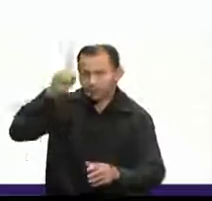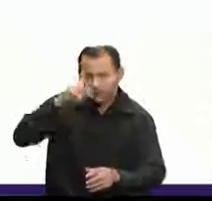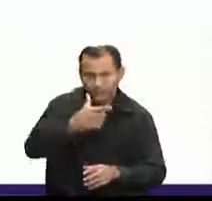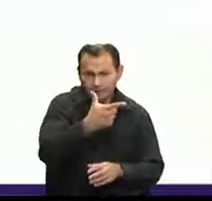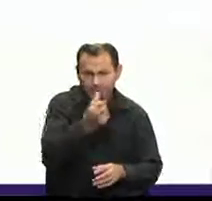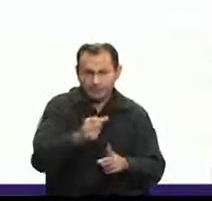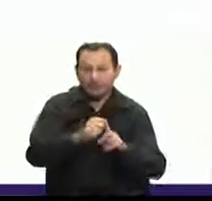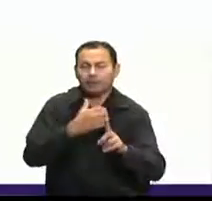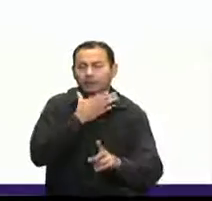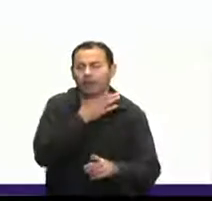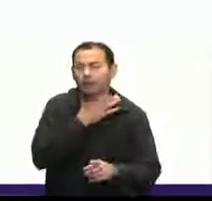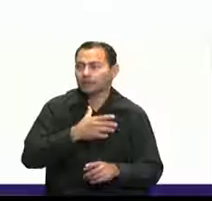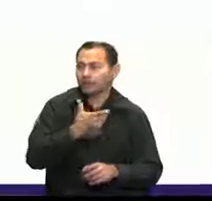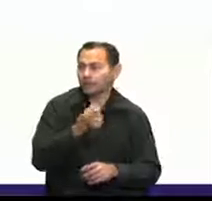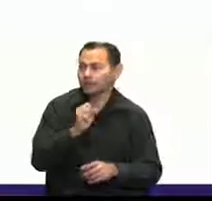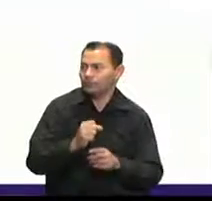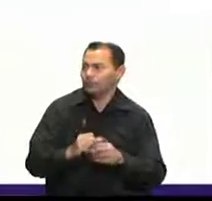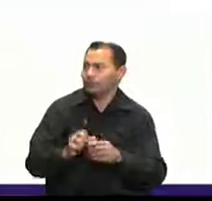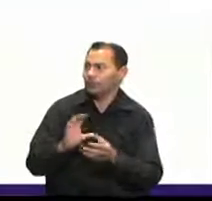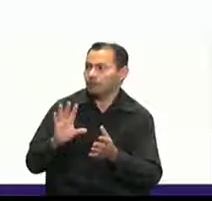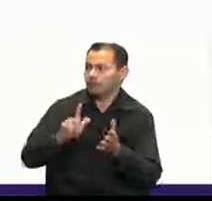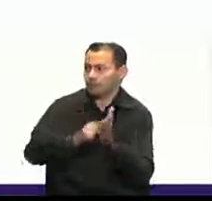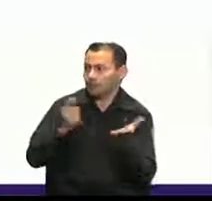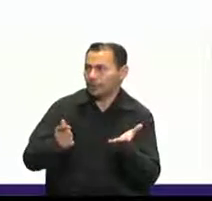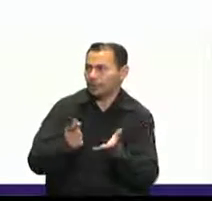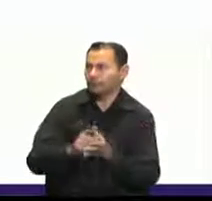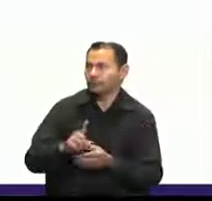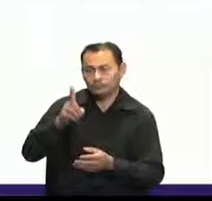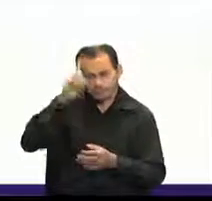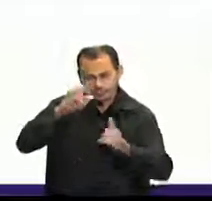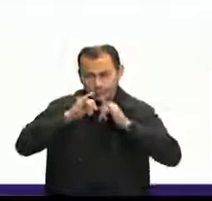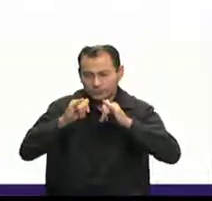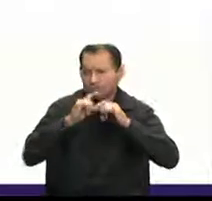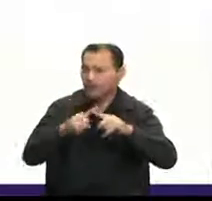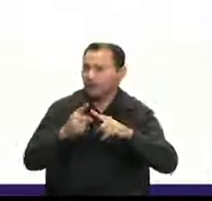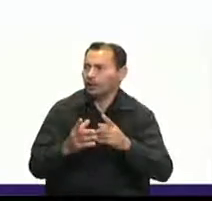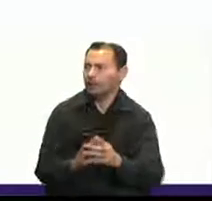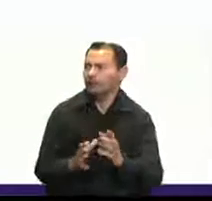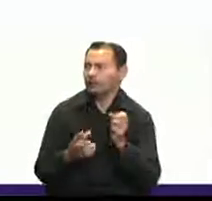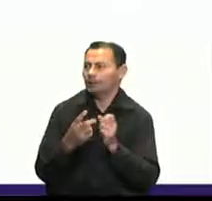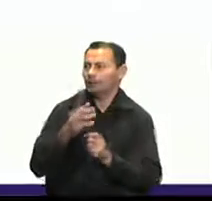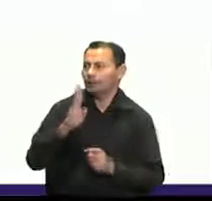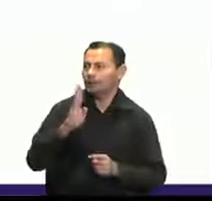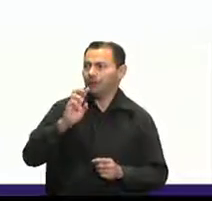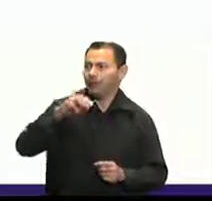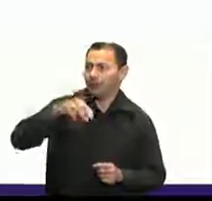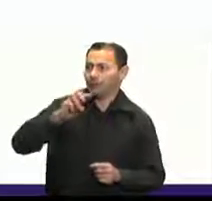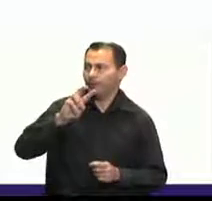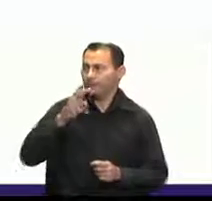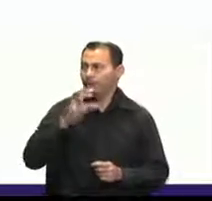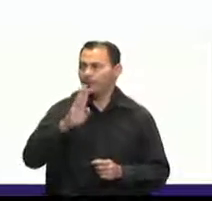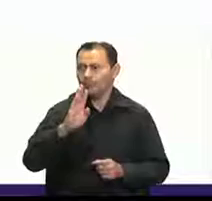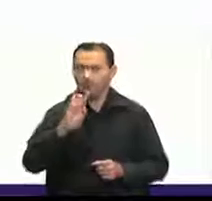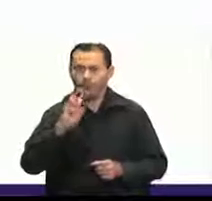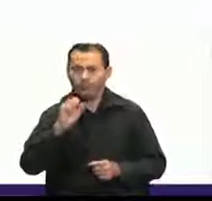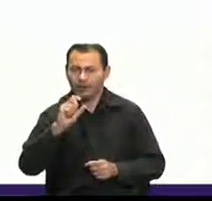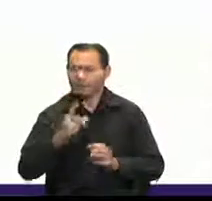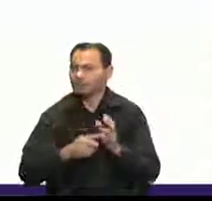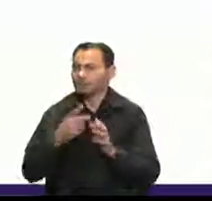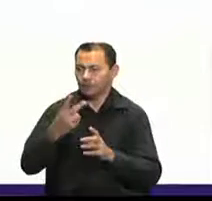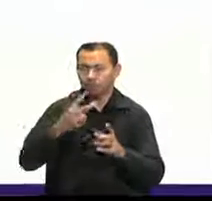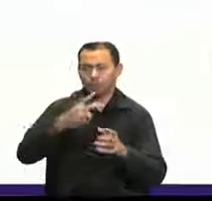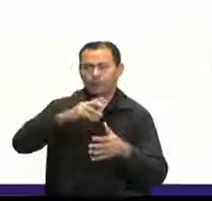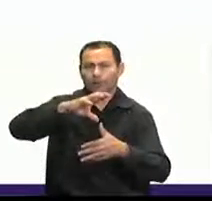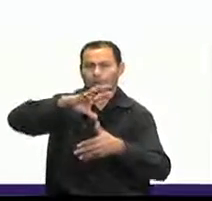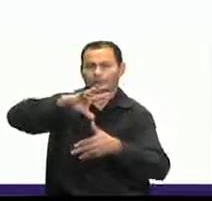2008 os jornais noticiaram a fusão a criação da bm f bovespa na ocasião a segunda maior bolsa da américa atrás apenas